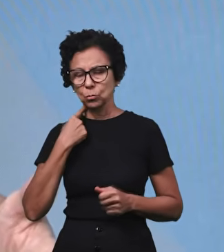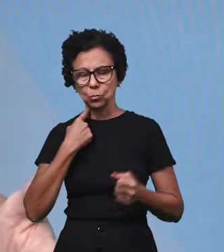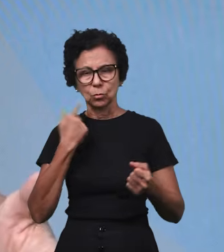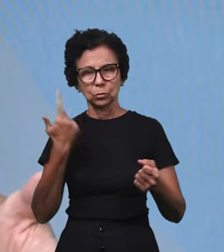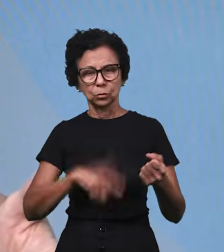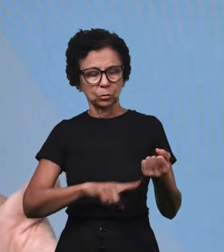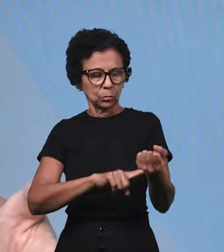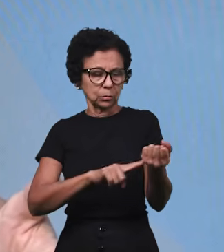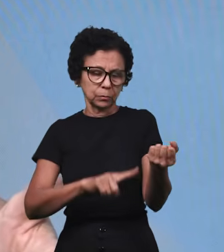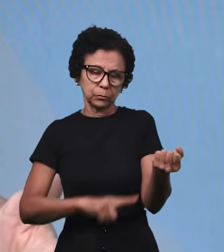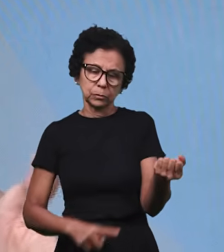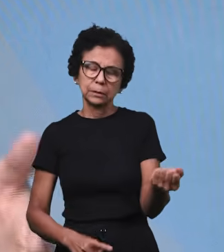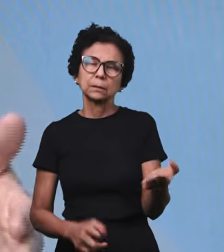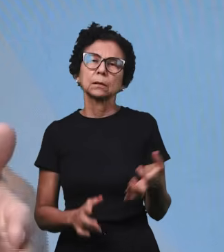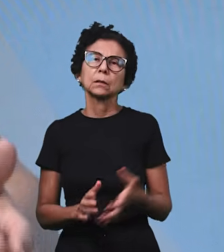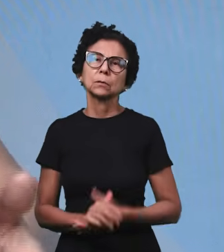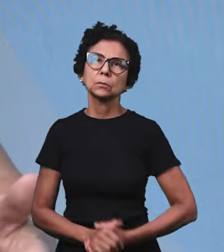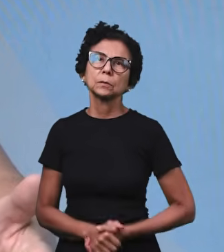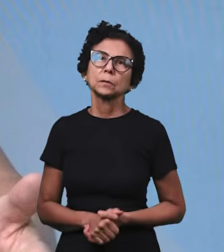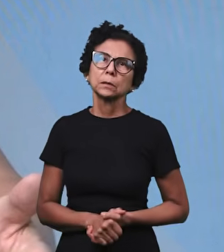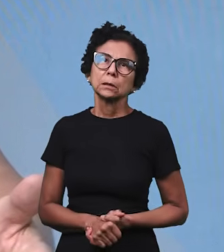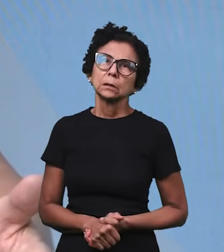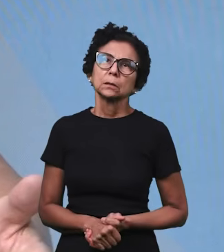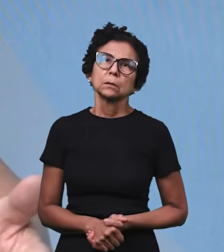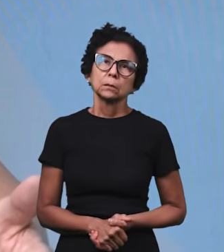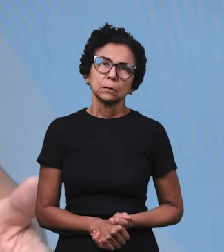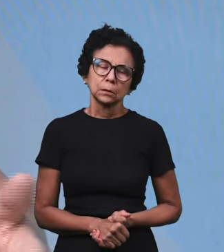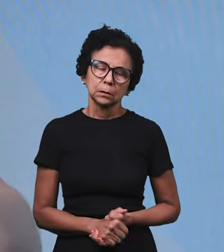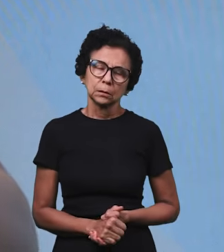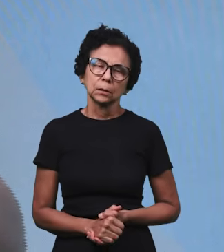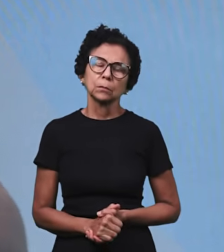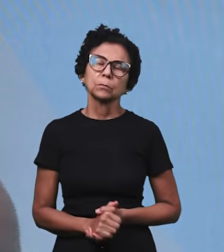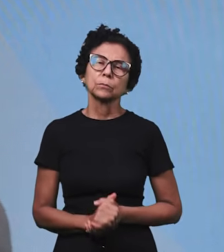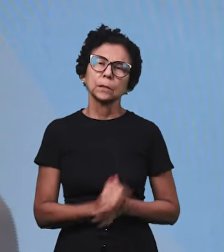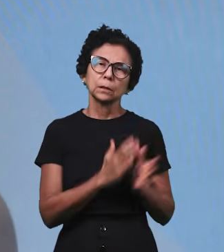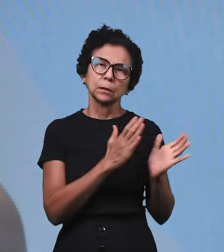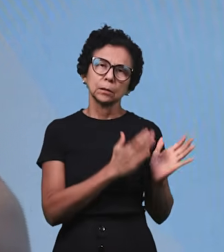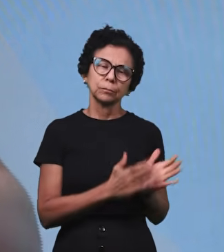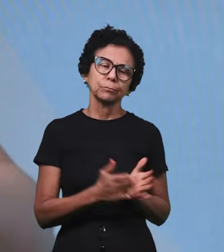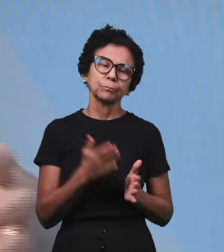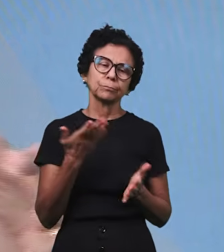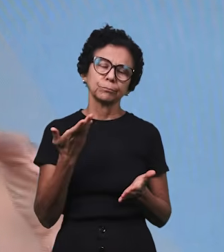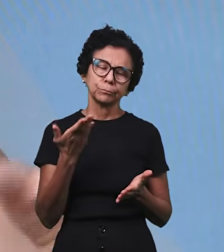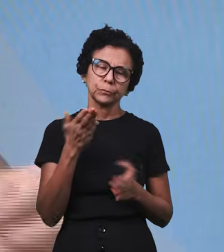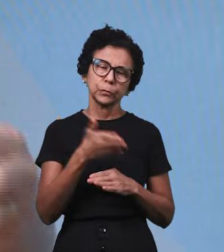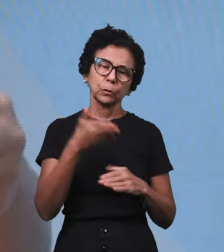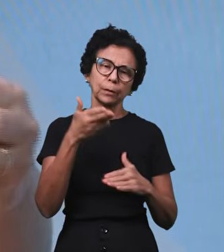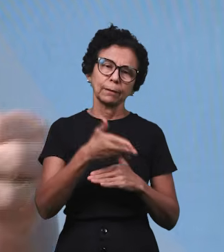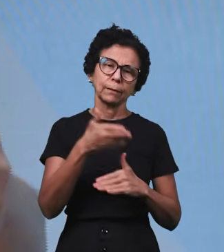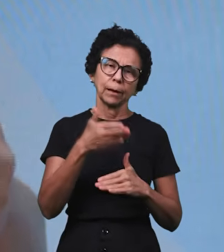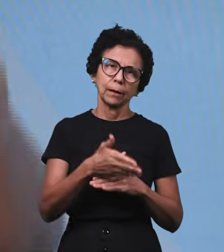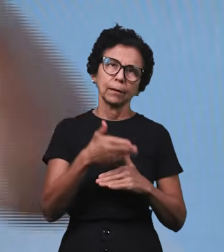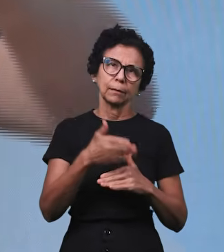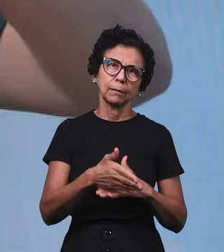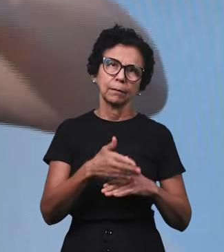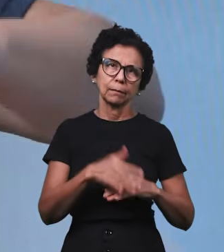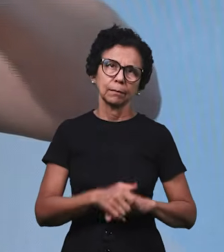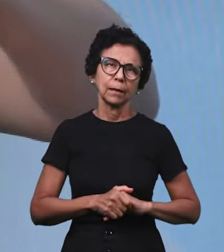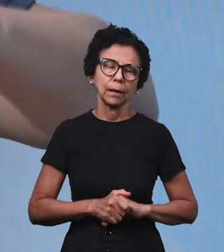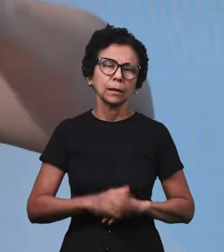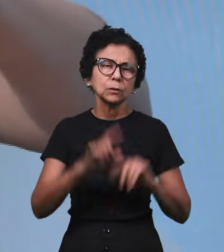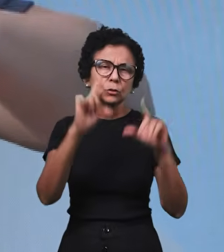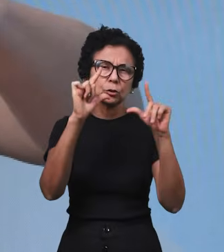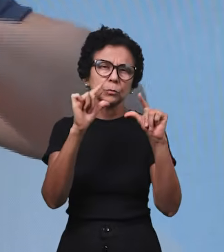que ter uma frequência precisa para poder limpar e manter o sangue limpo, as